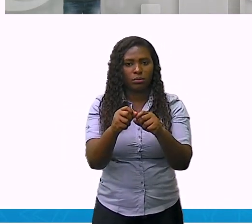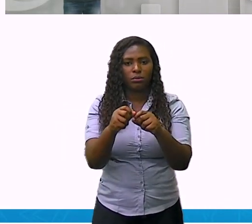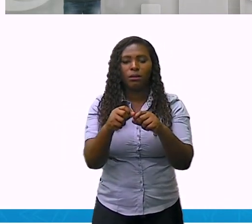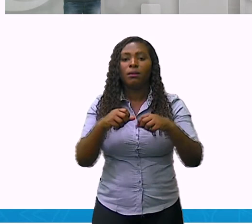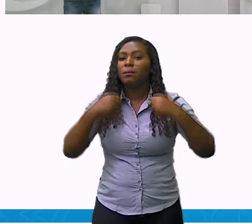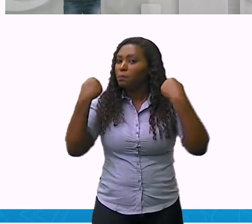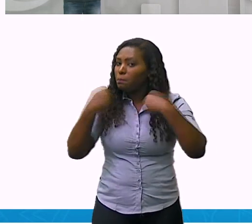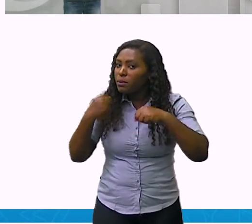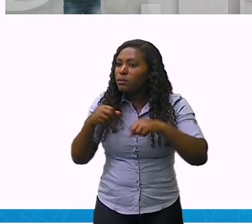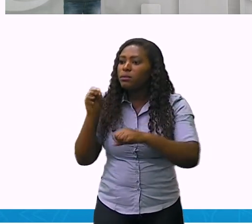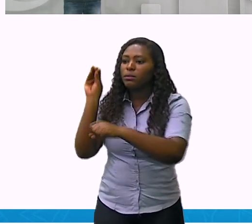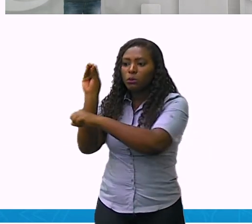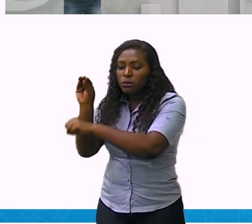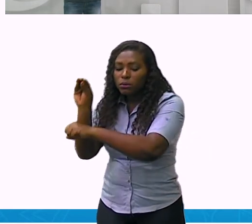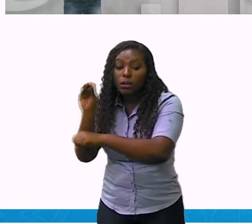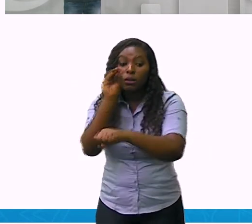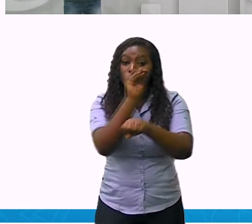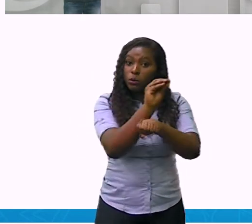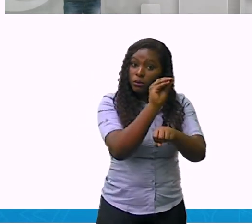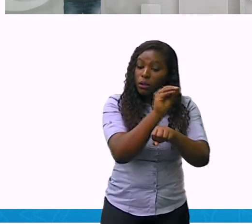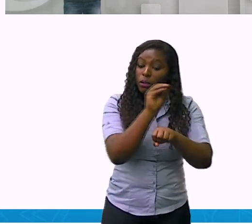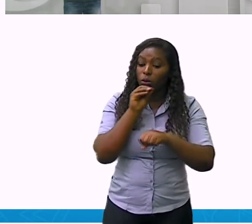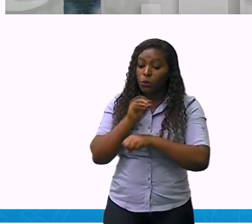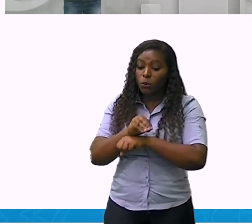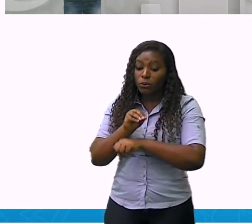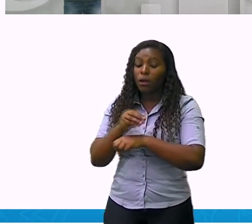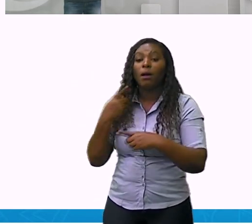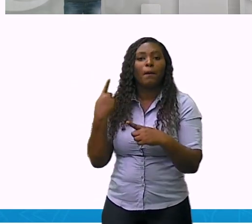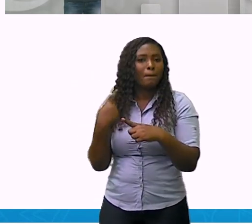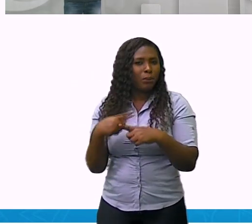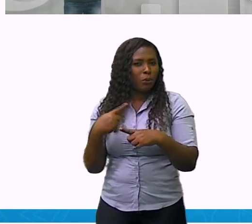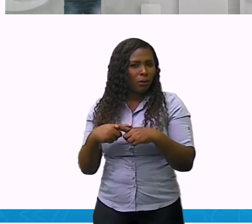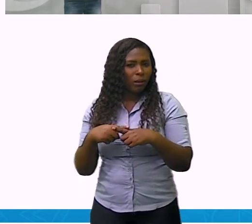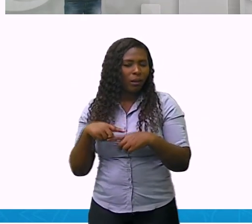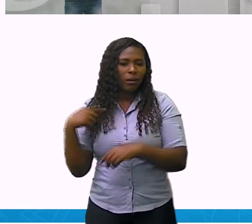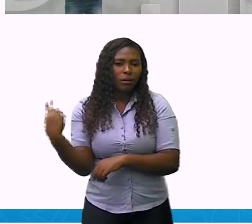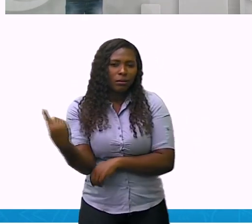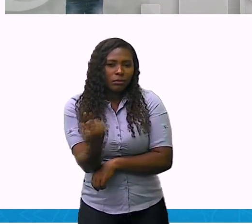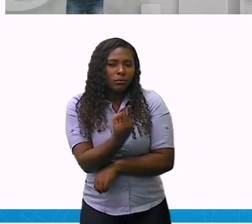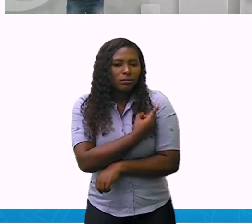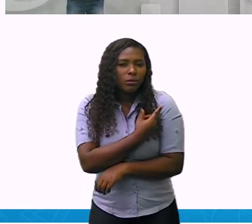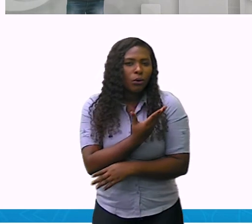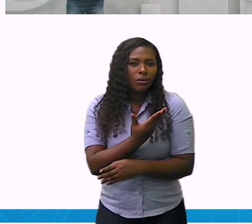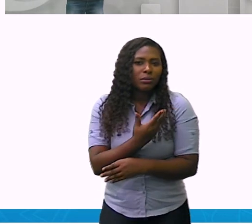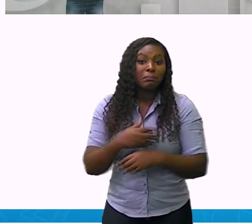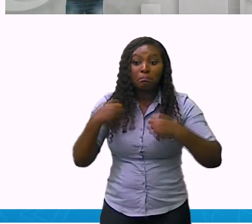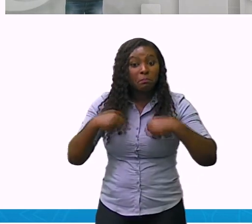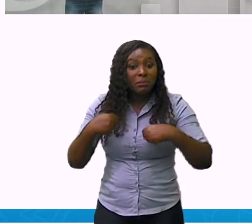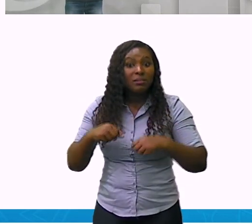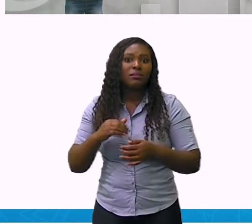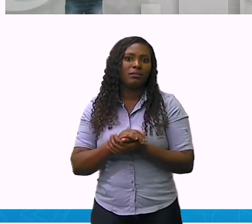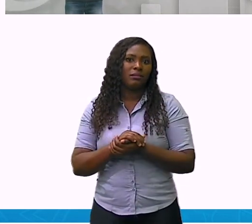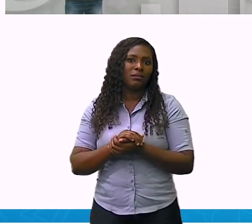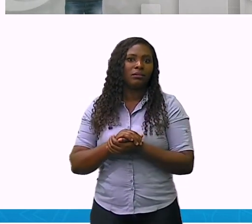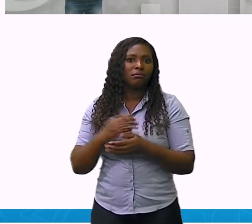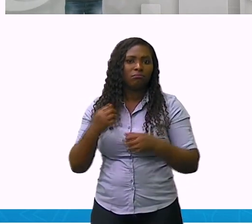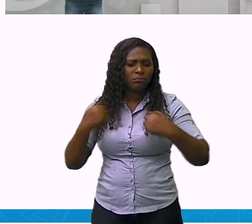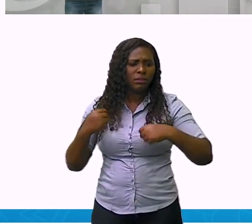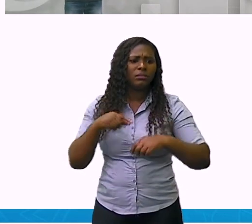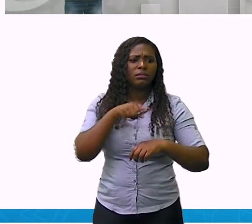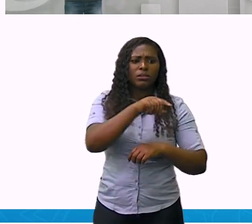dos recursos que são desenvolvidos nestes locais. Mas você sabe o que